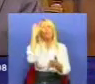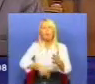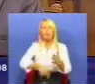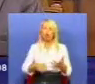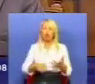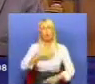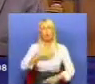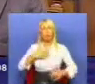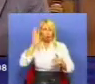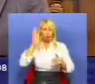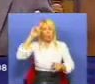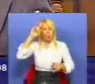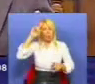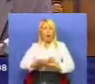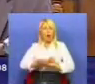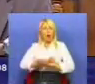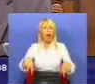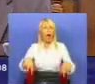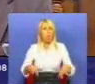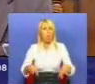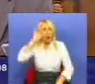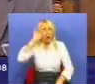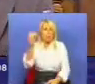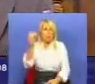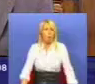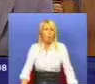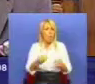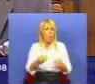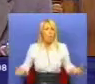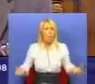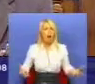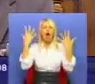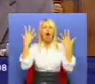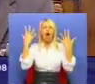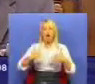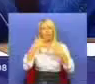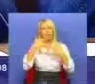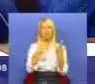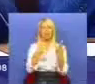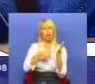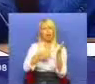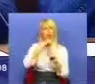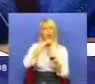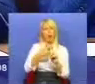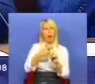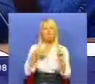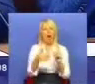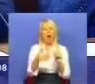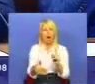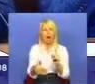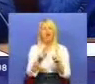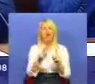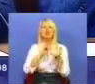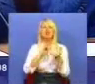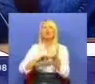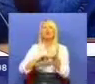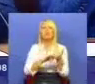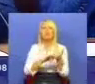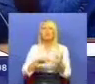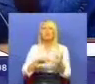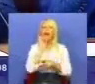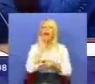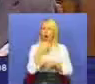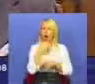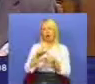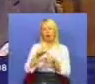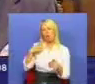já sabe que acabou e que já sabe que não vai existir. E o orçamento diz-nos que no próximo ano a sociedade anónima, com os tais capitais